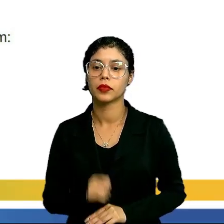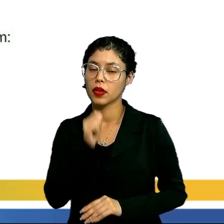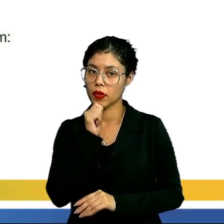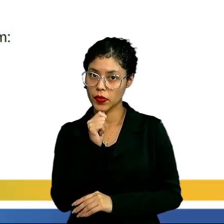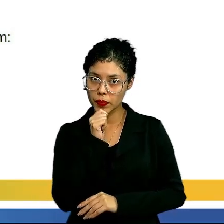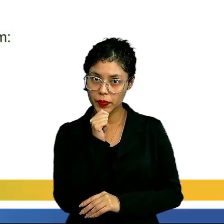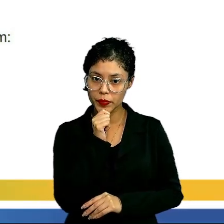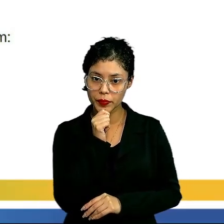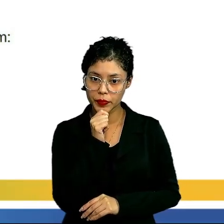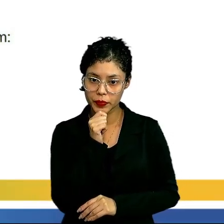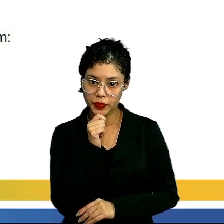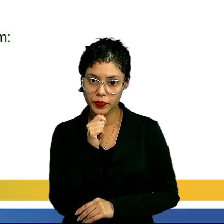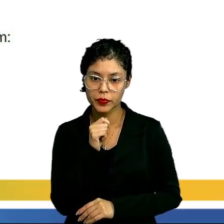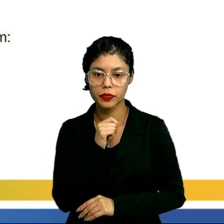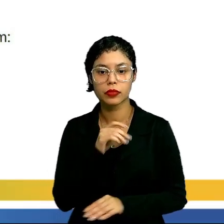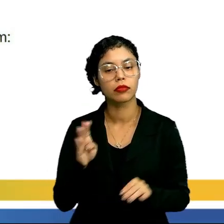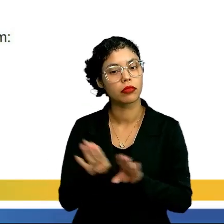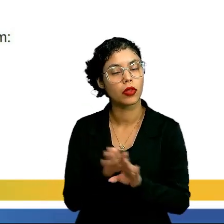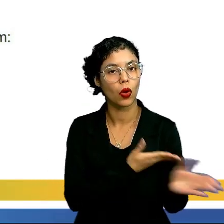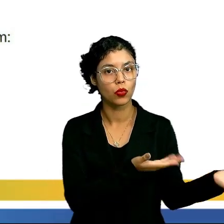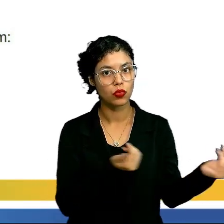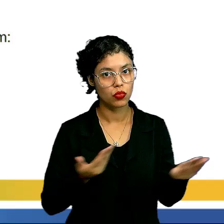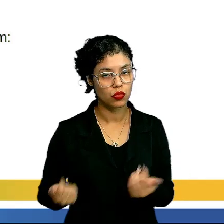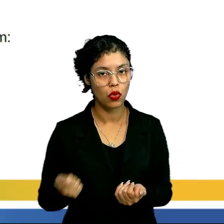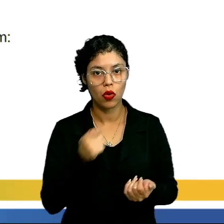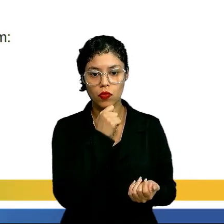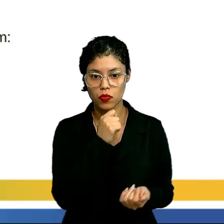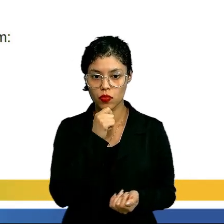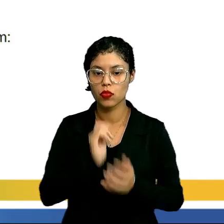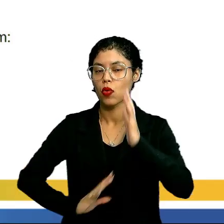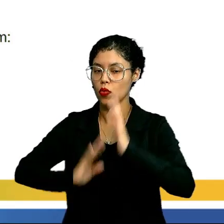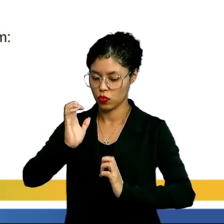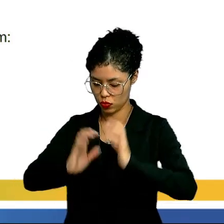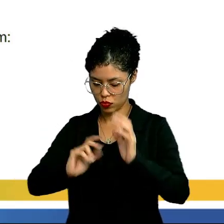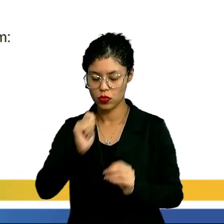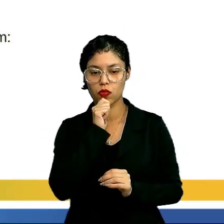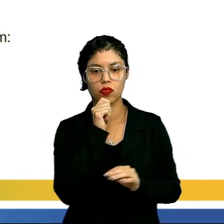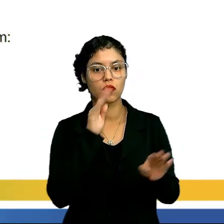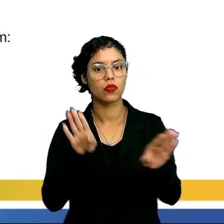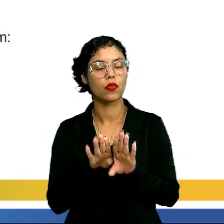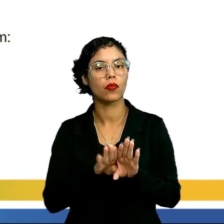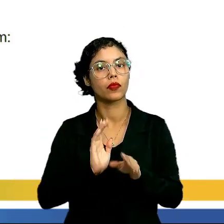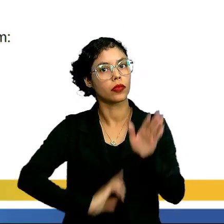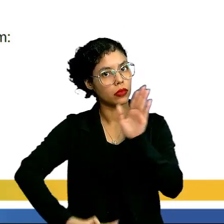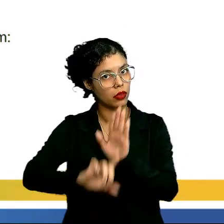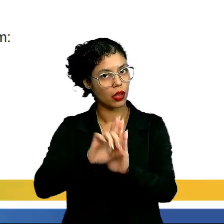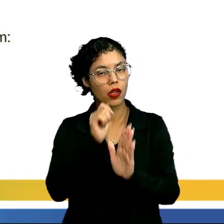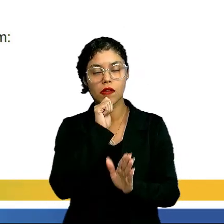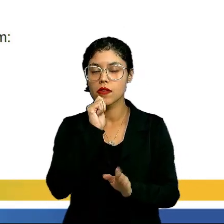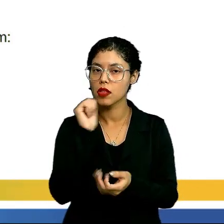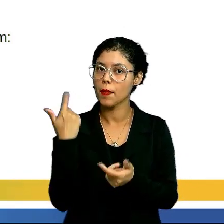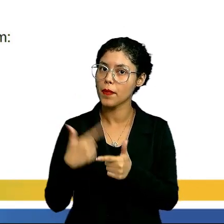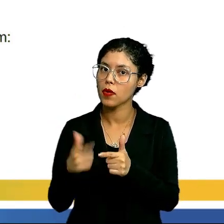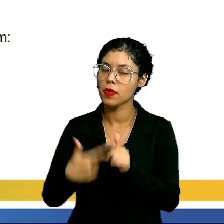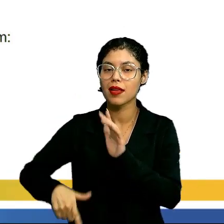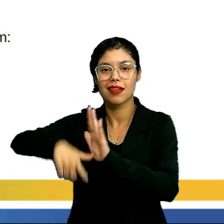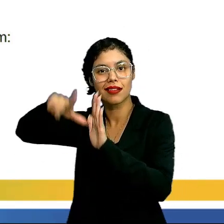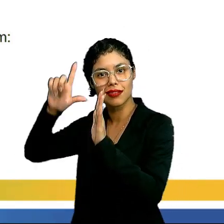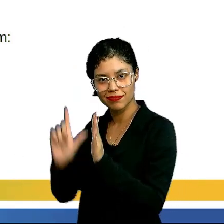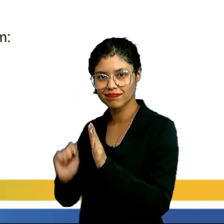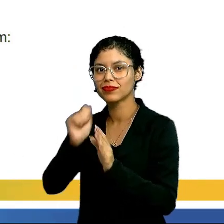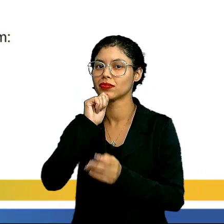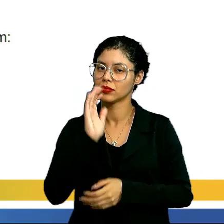disso, nós temos aí os jovens que estão em conflito com a lei. Então, assim, nós já temos um problema que